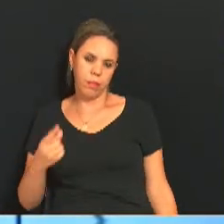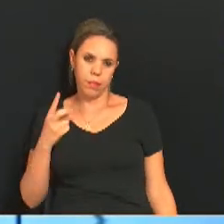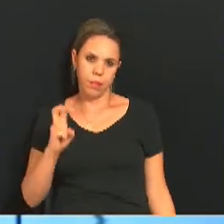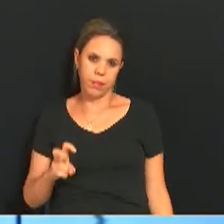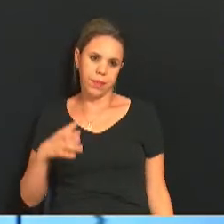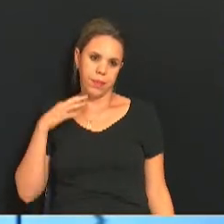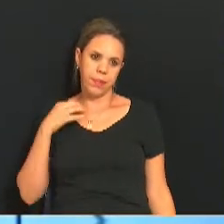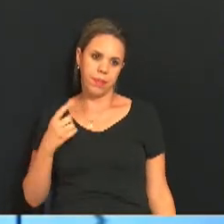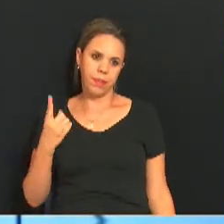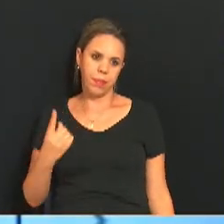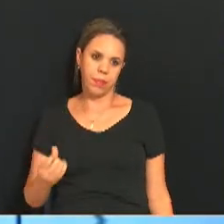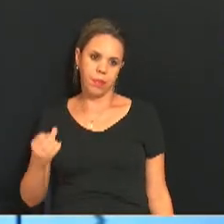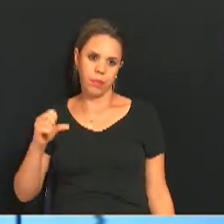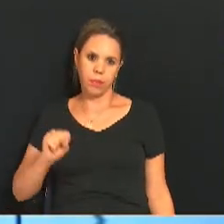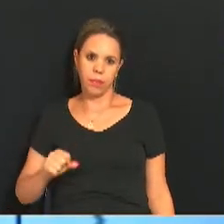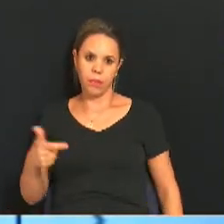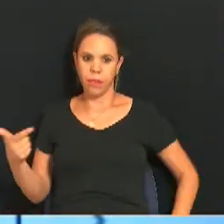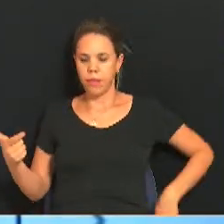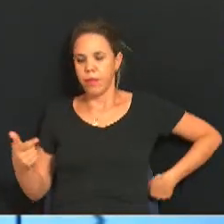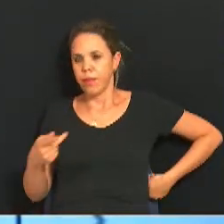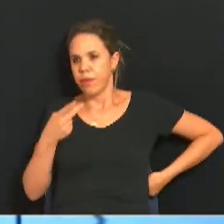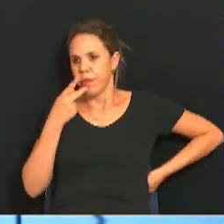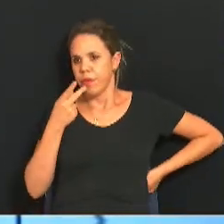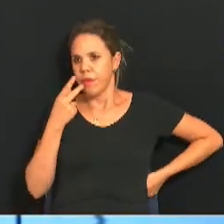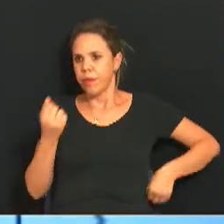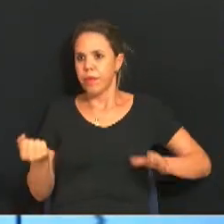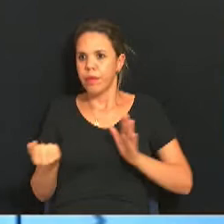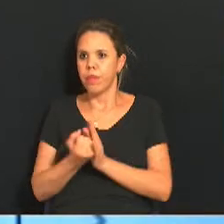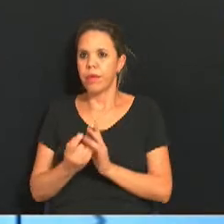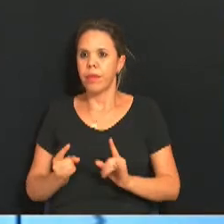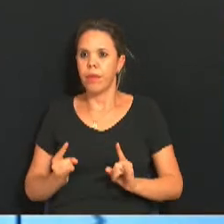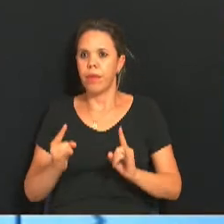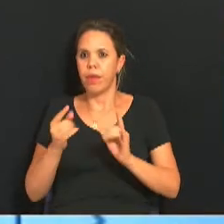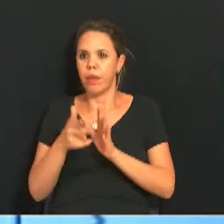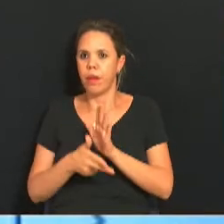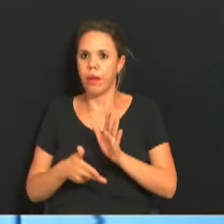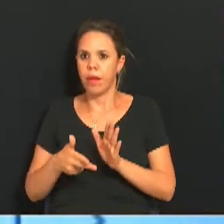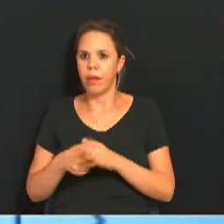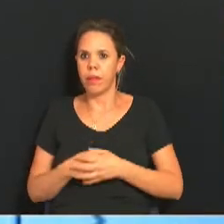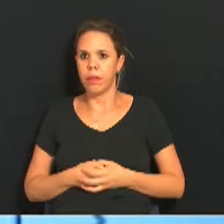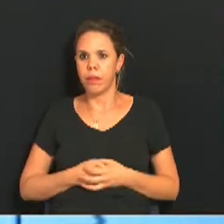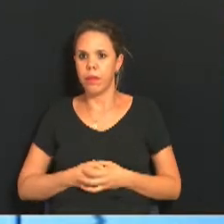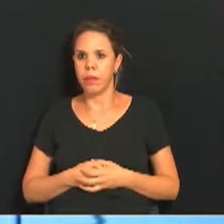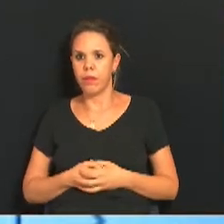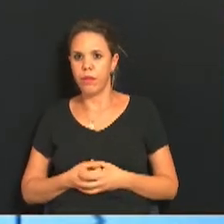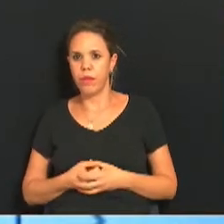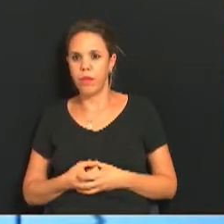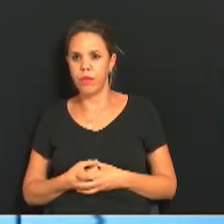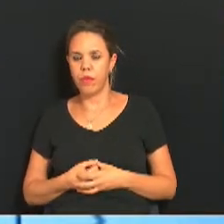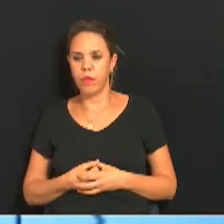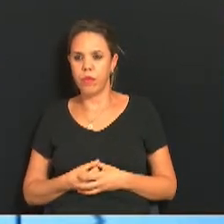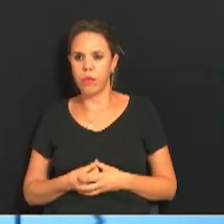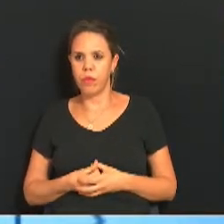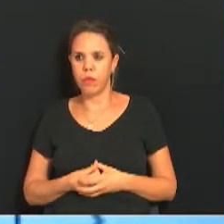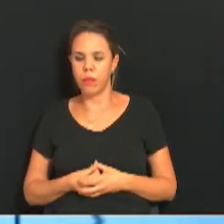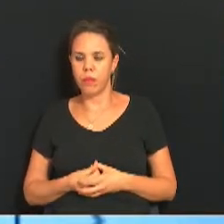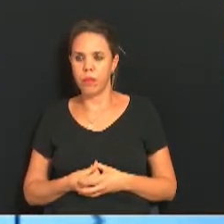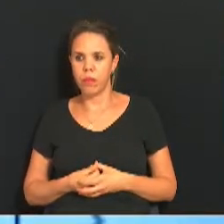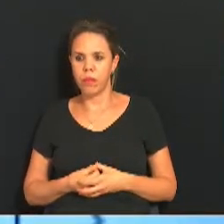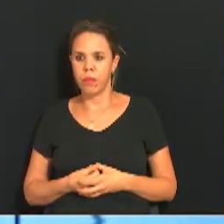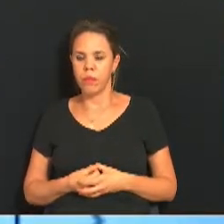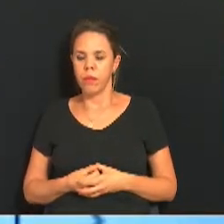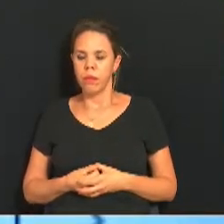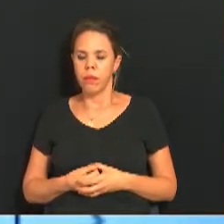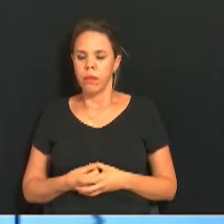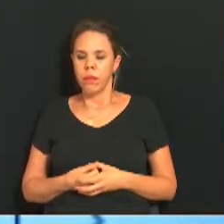Abril D 1982 declarou o tombamento da estação ferroviária é no prédio da estação